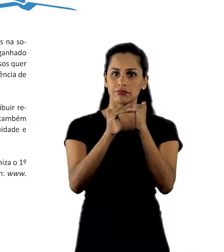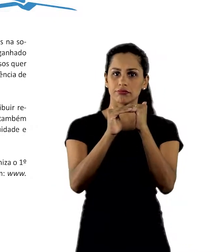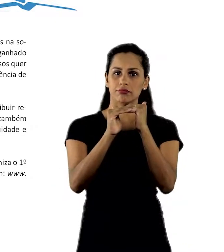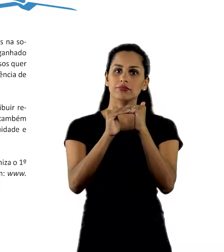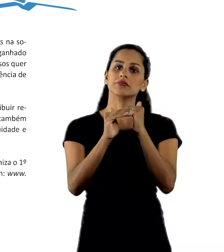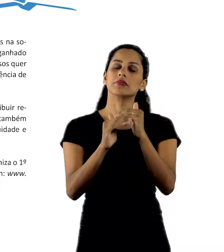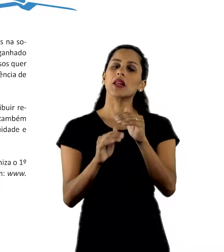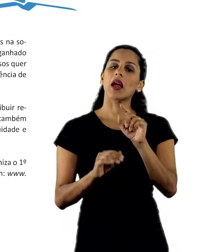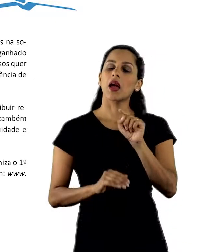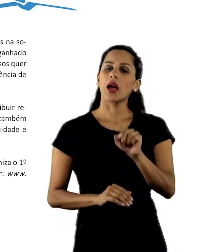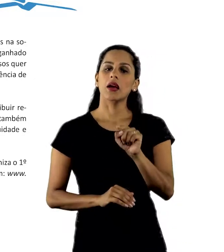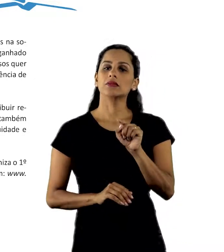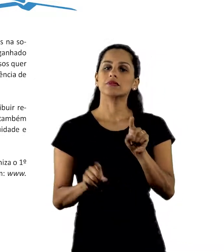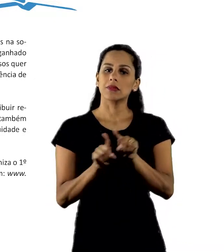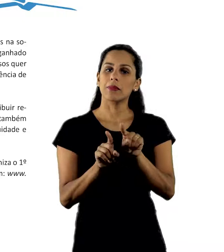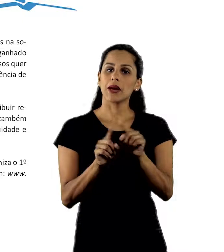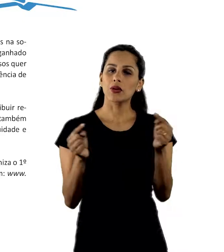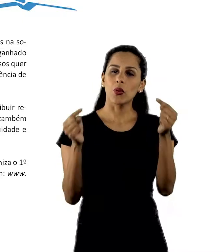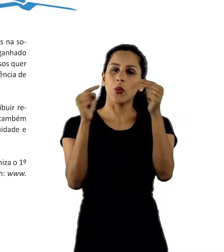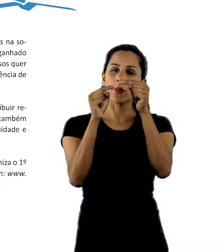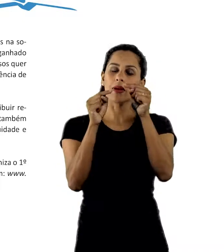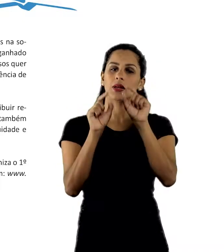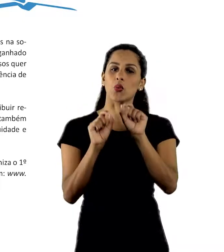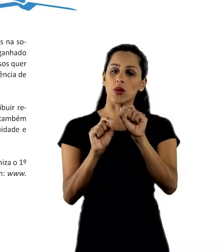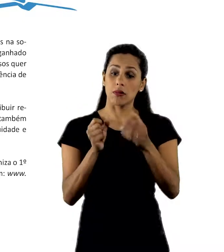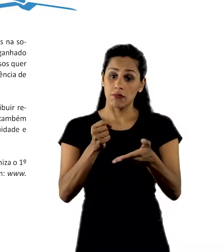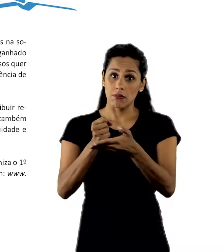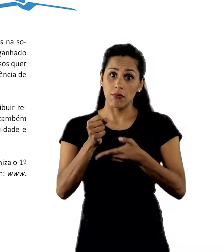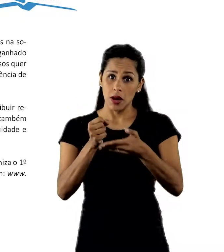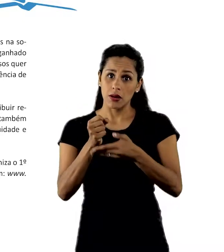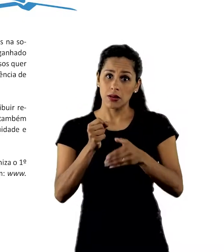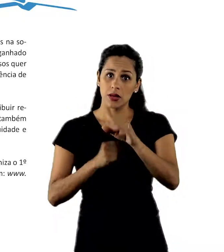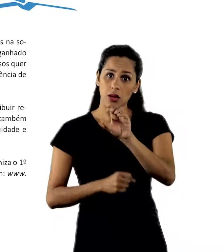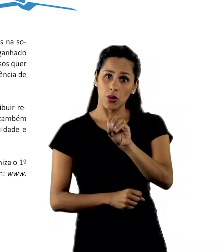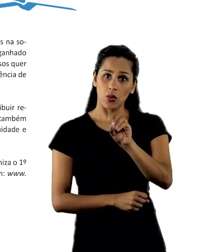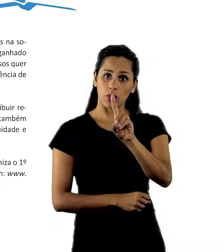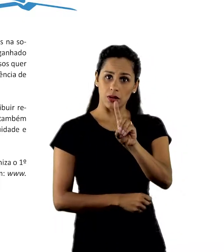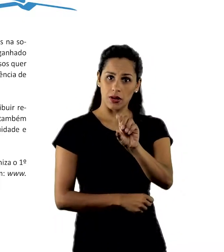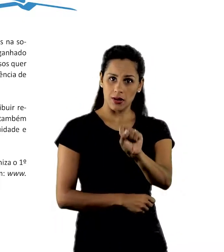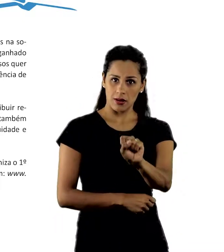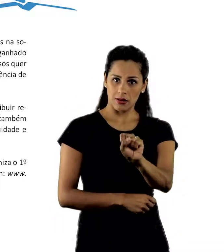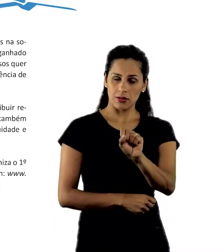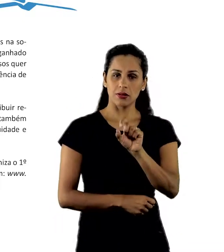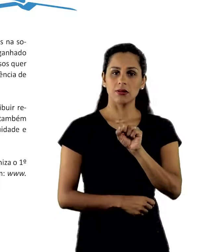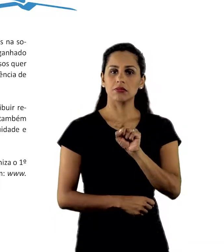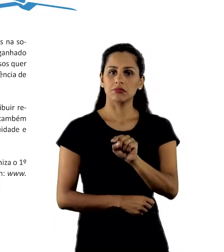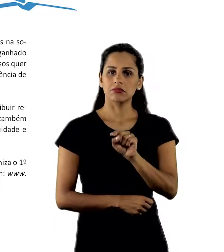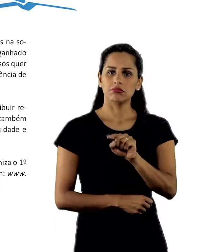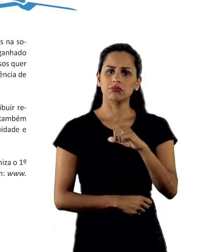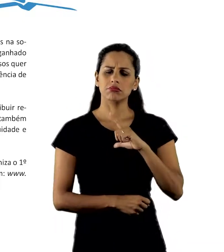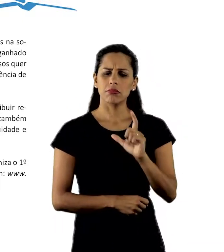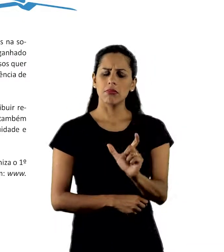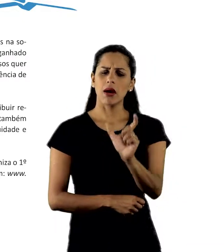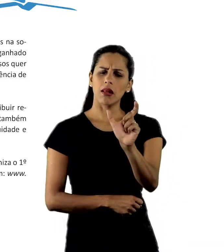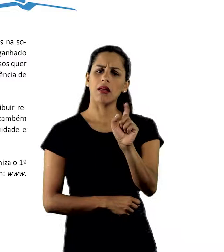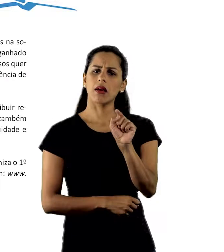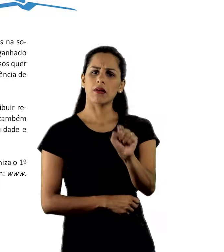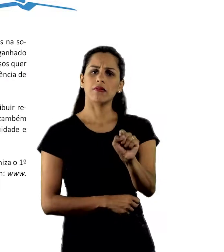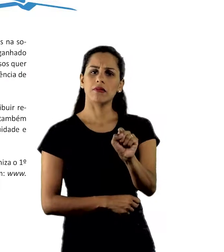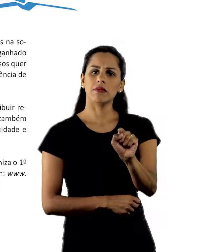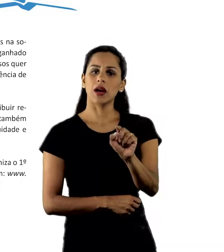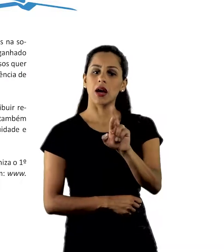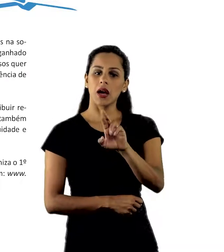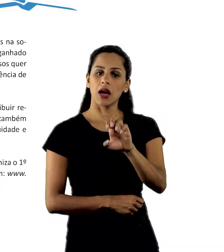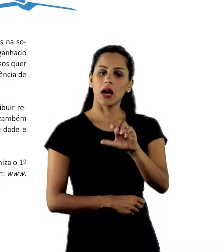ubiquidade o que faz coro com os atuais princípios do quarto a de s o termo foi adotado pela primeira vez durante